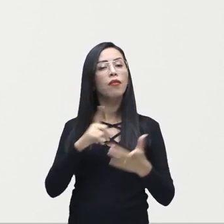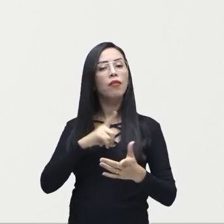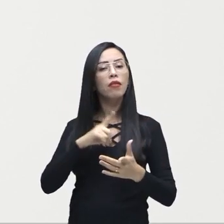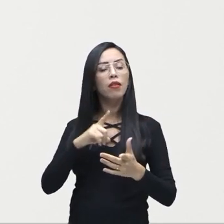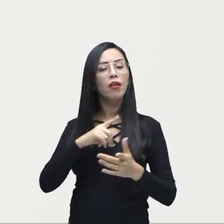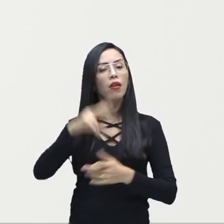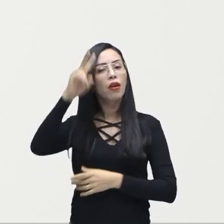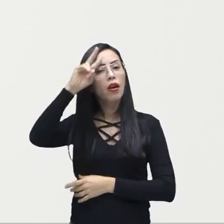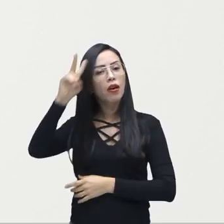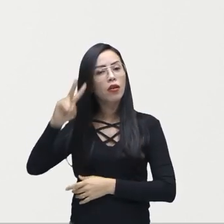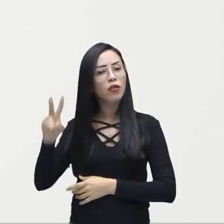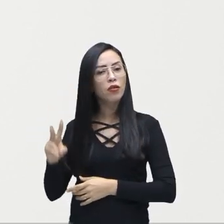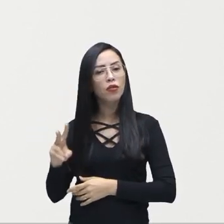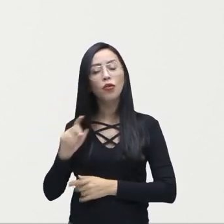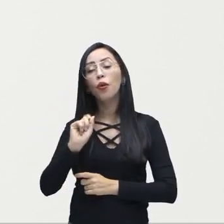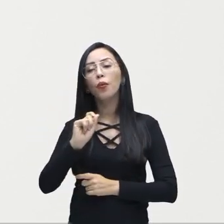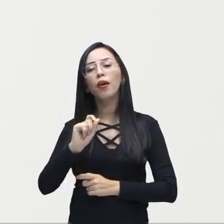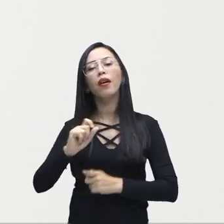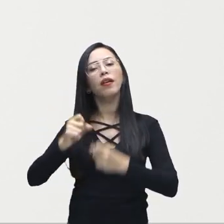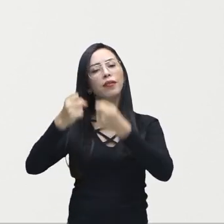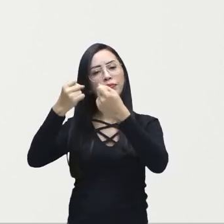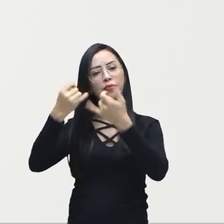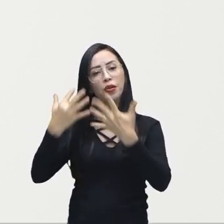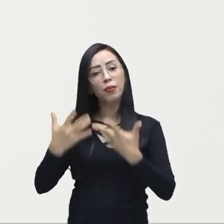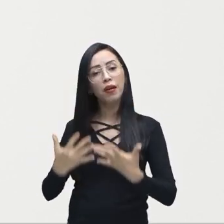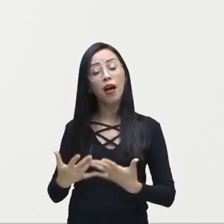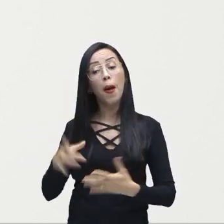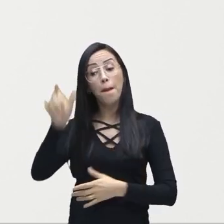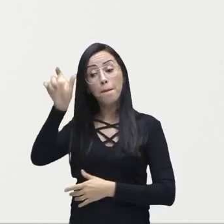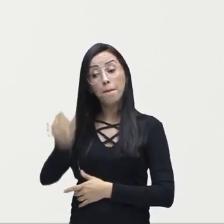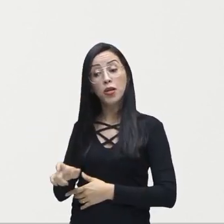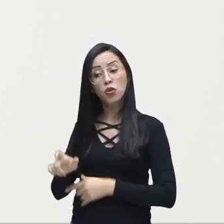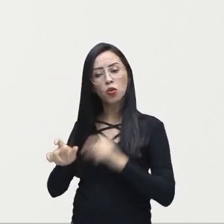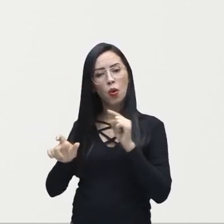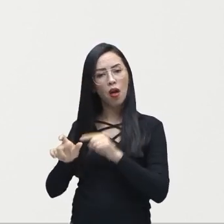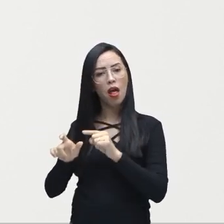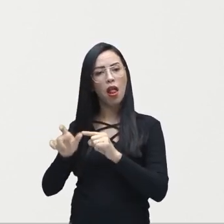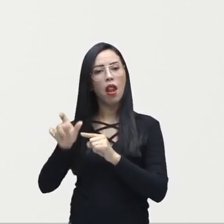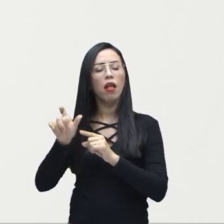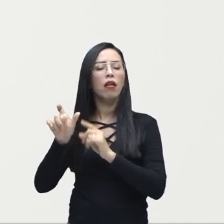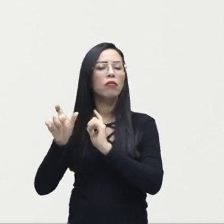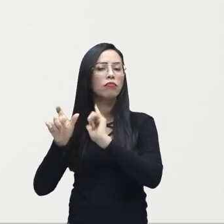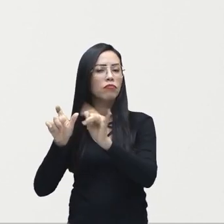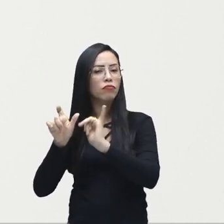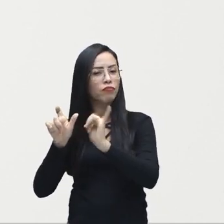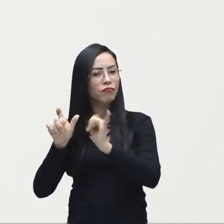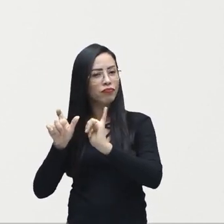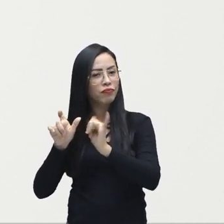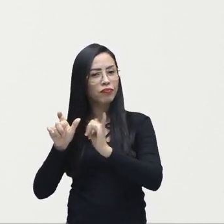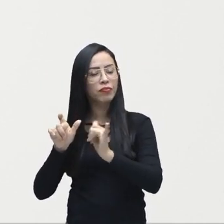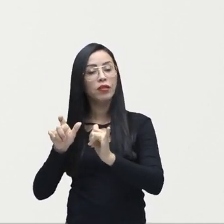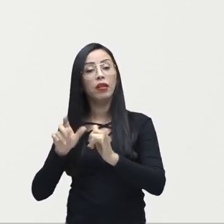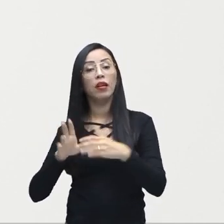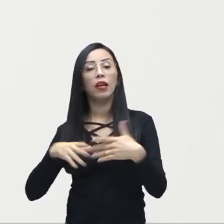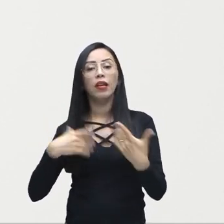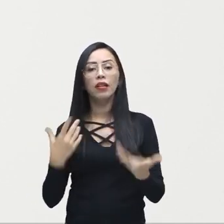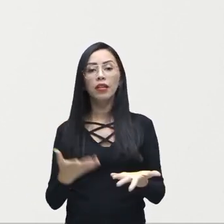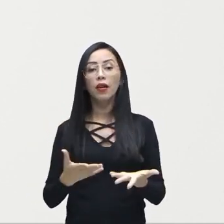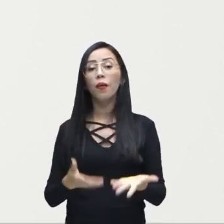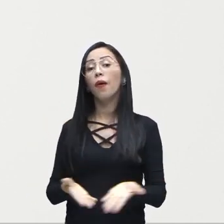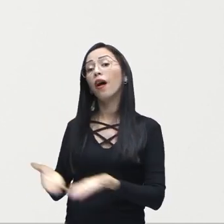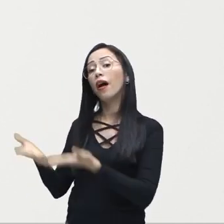uma história a ser contada. Nesse caso aqui, especificamente, eu já tenho pistas para encontrar a